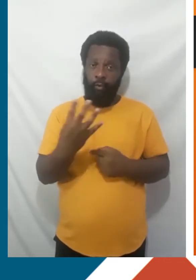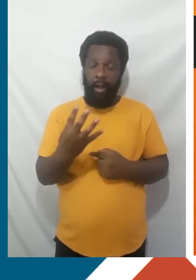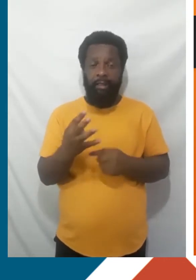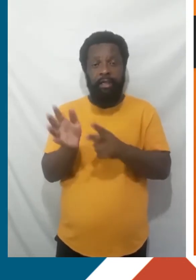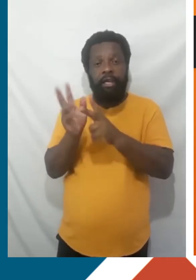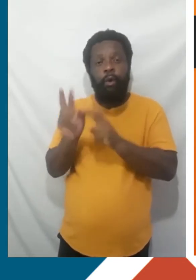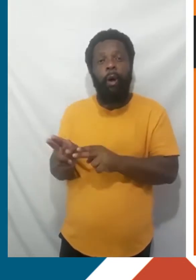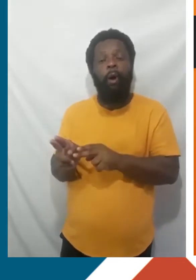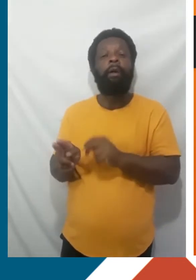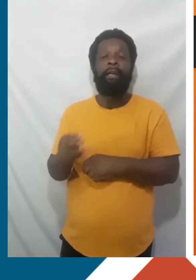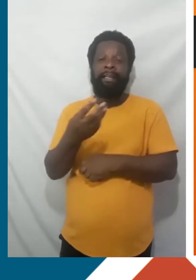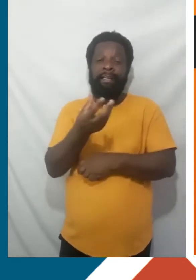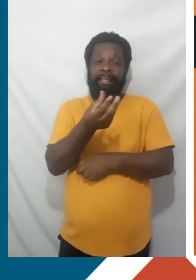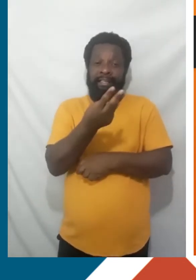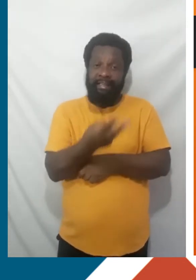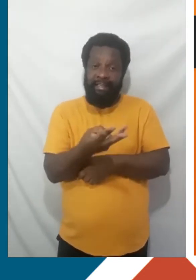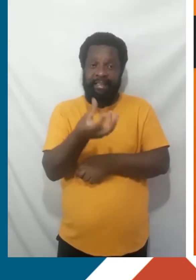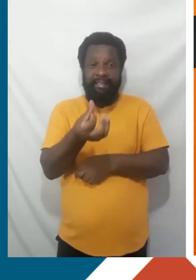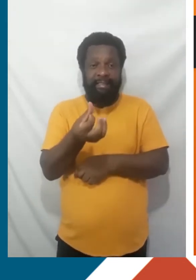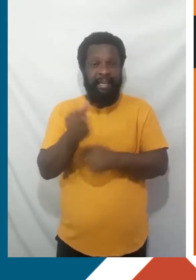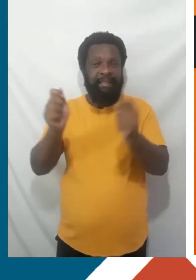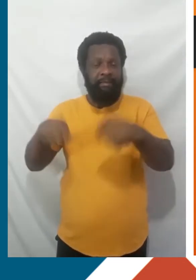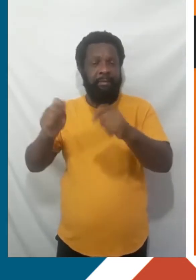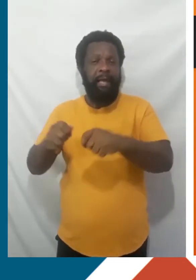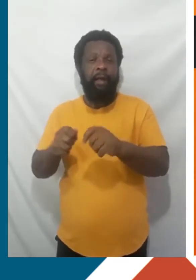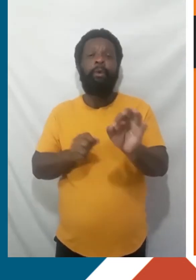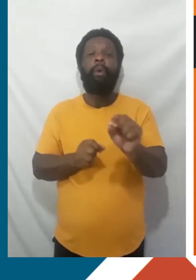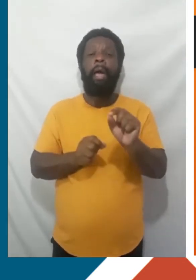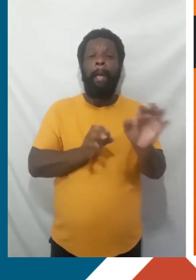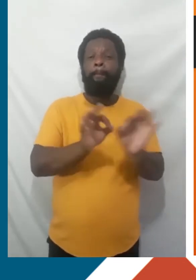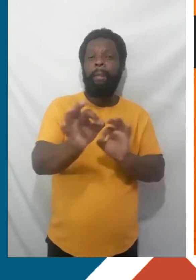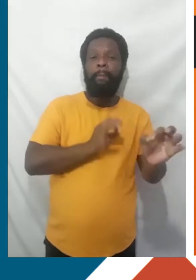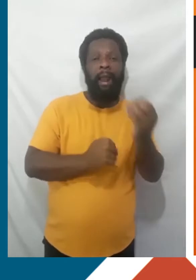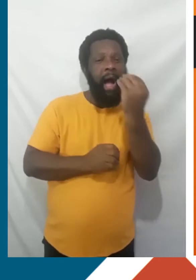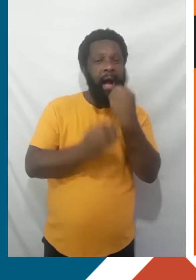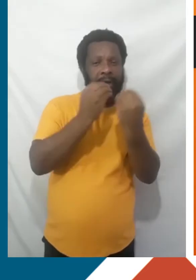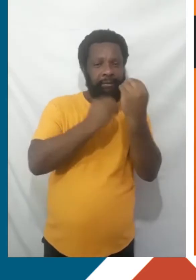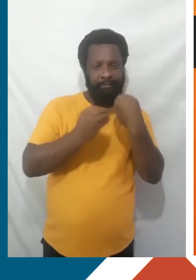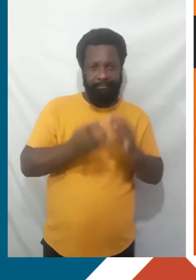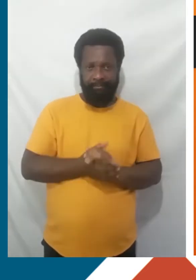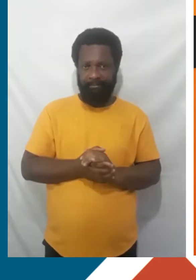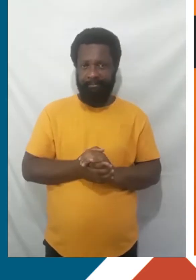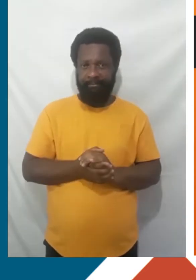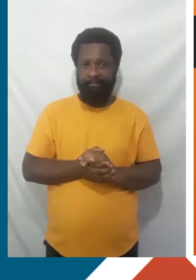temos 36 possibilidades diferentes de montar o sanduíche.